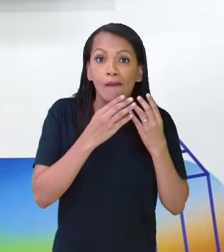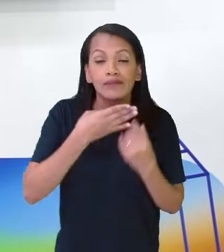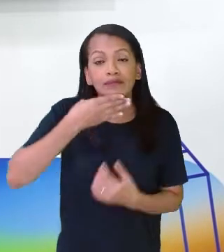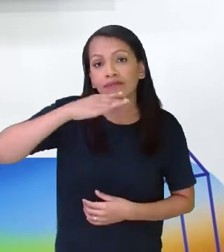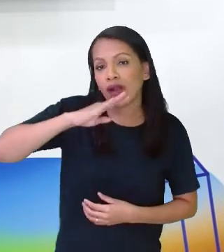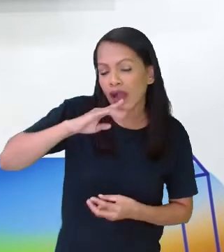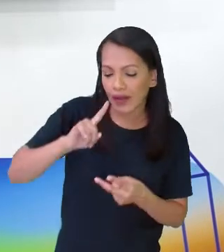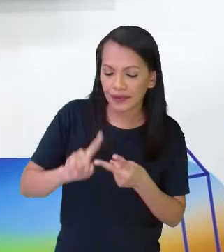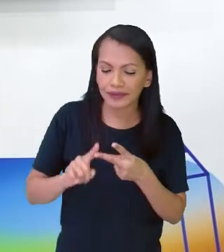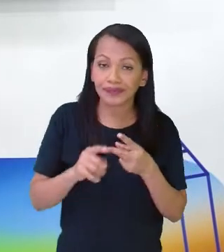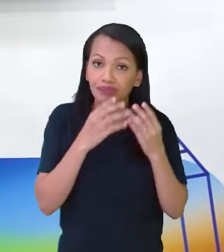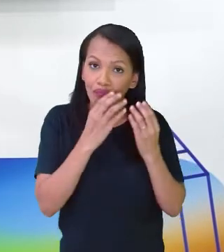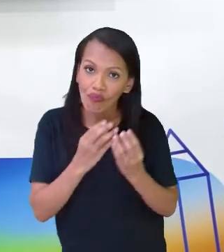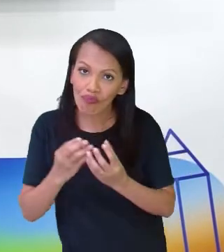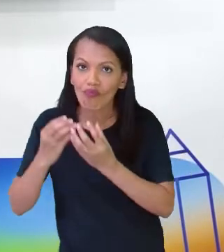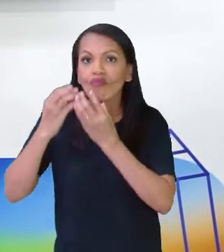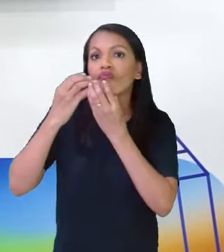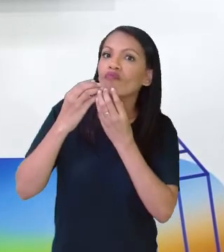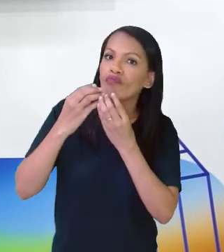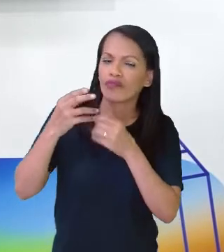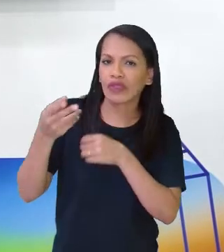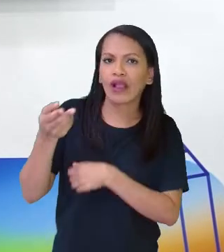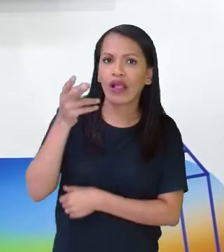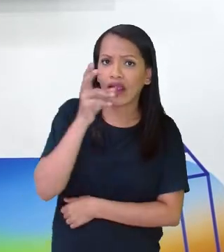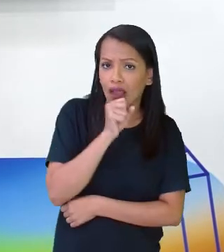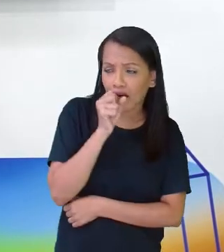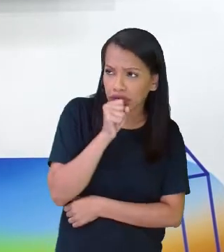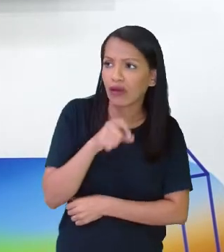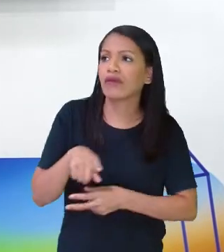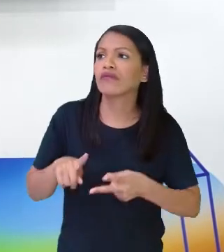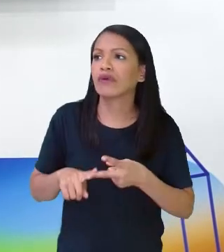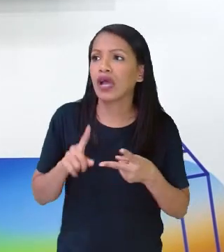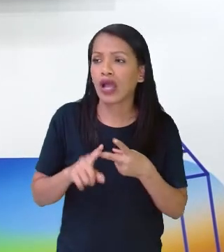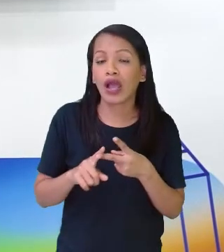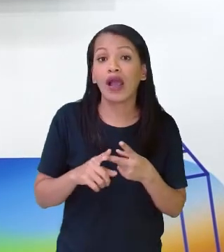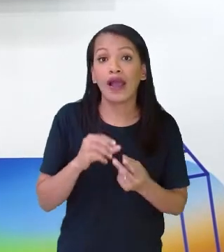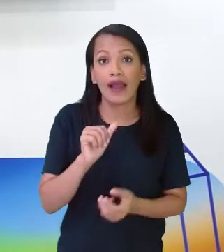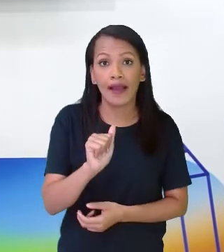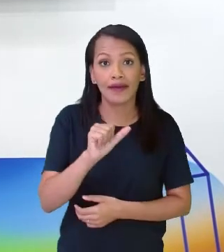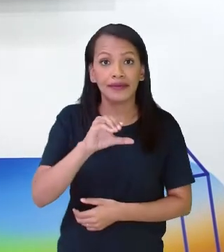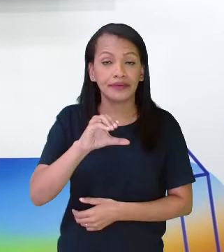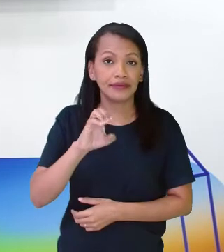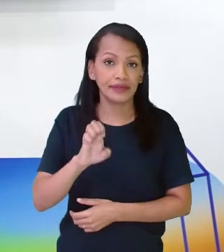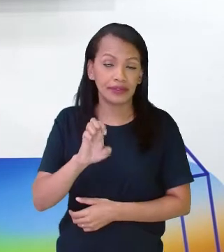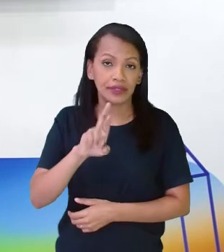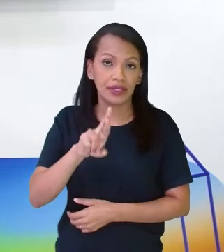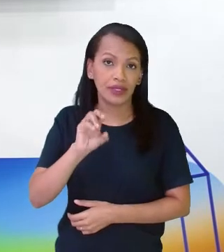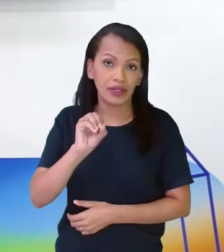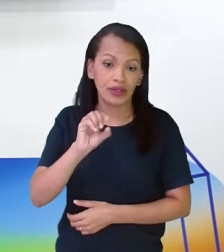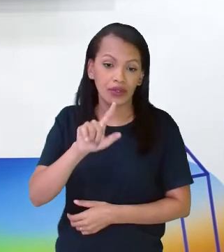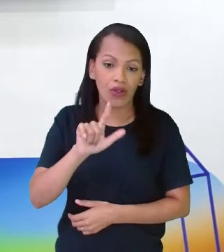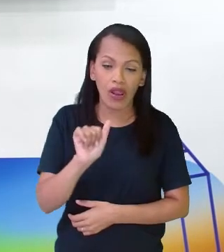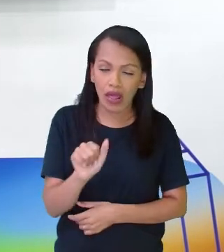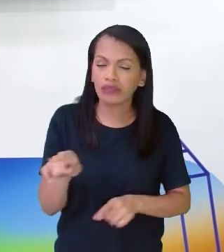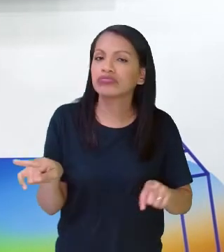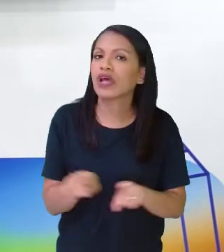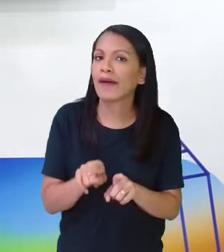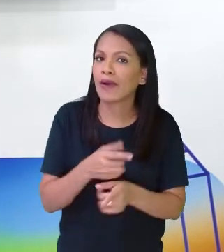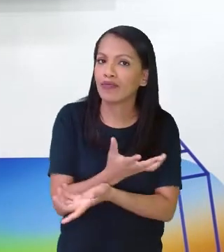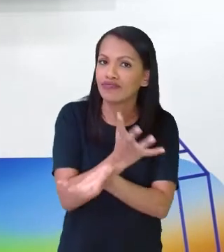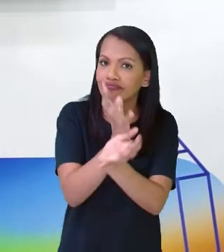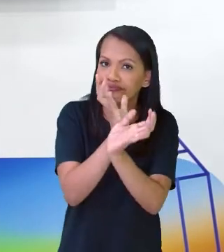acerola, couve, brócolis, eu vou conseguir ter uma quantidade satisfatória de vitamina C no meu corpo. Claro,